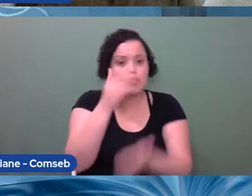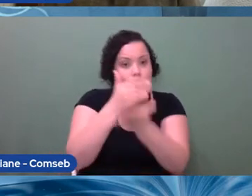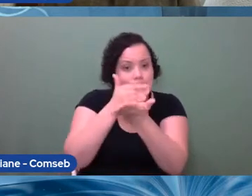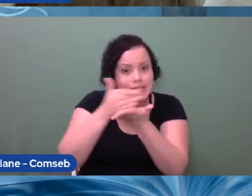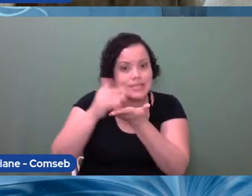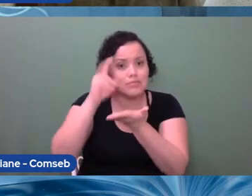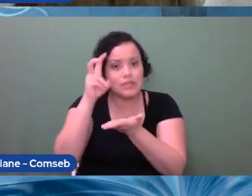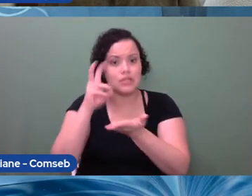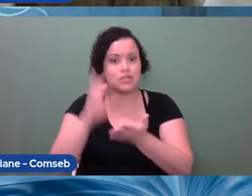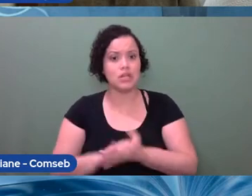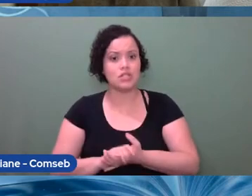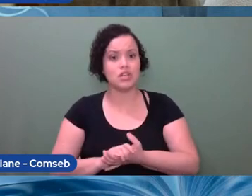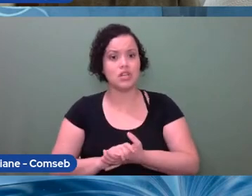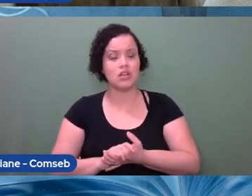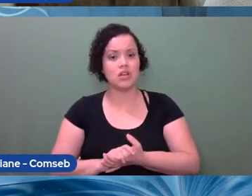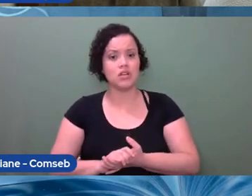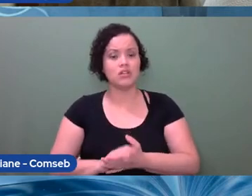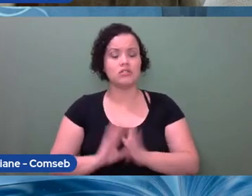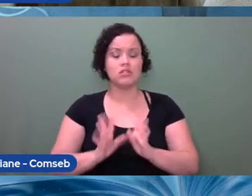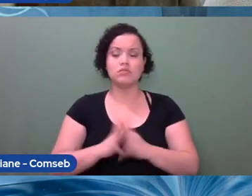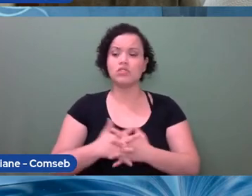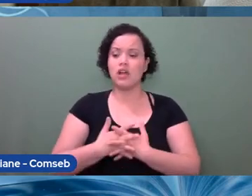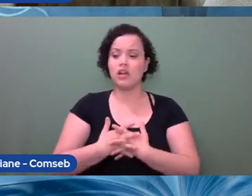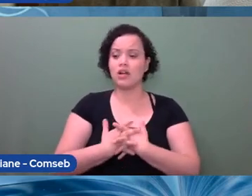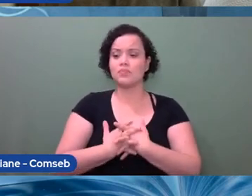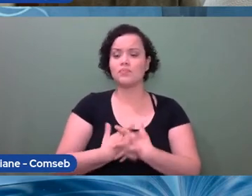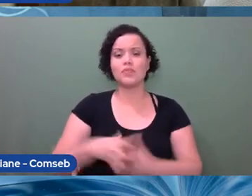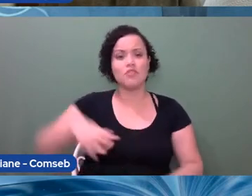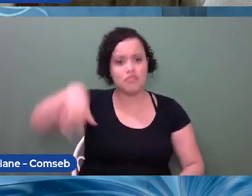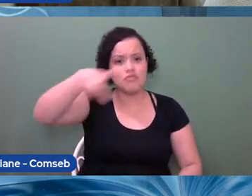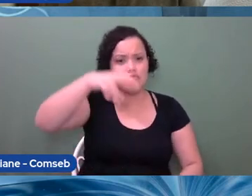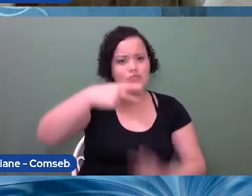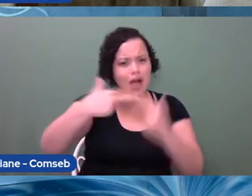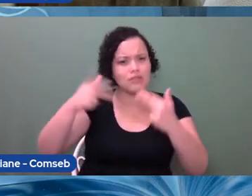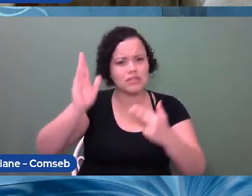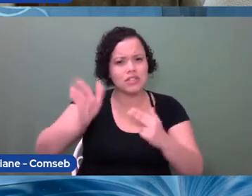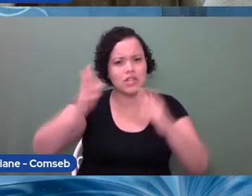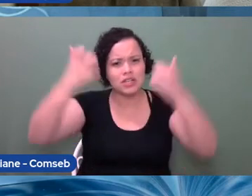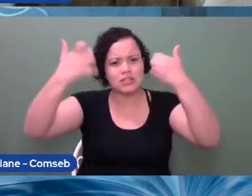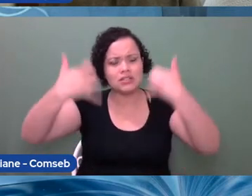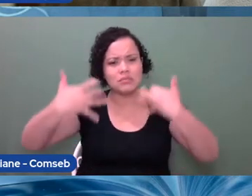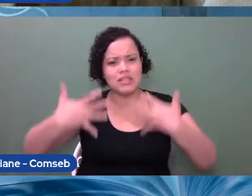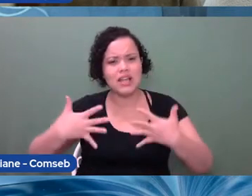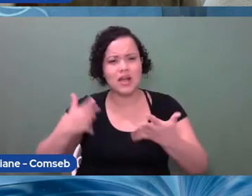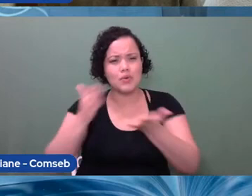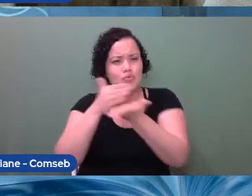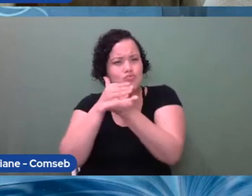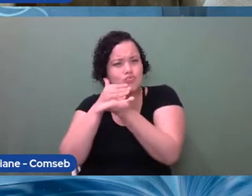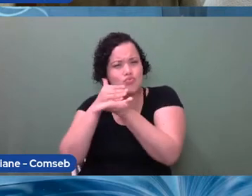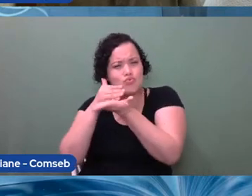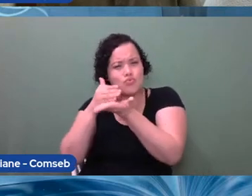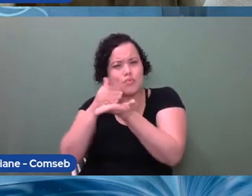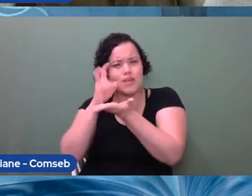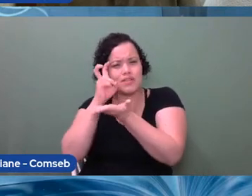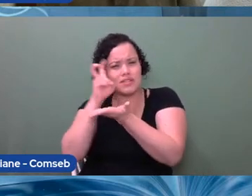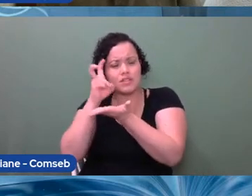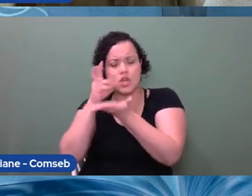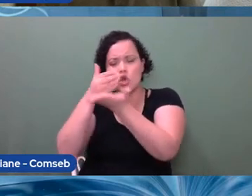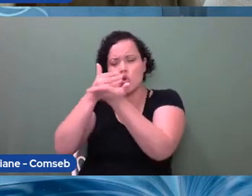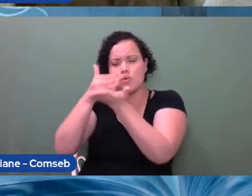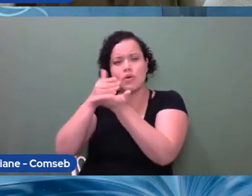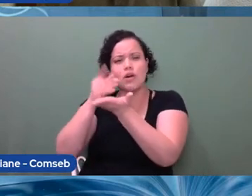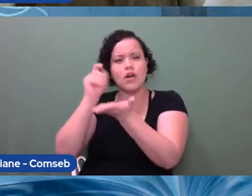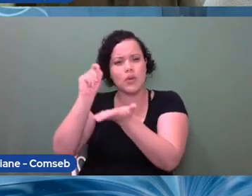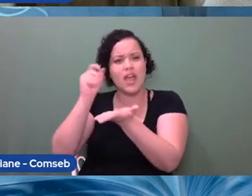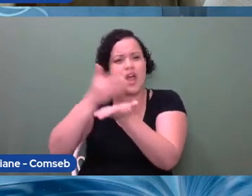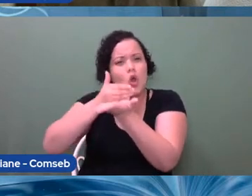aí já foi narrado pelos nossos colegas aqui o seguinte, que essa questão do princípio inteligente, princípio,